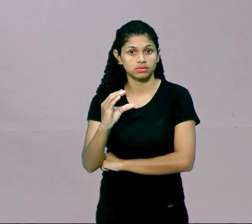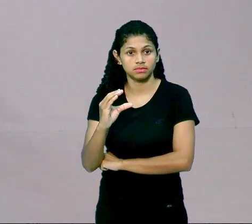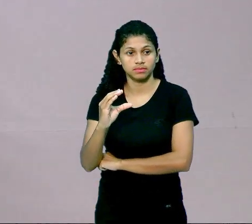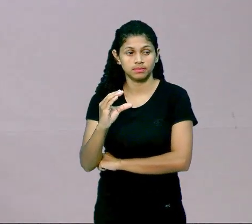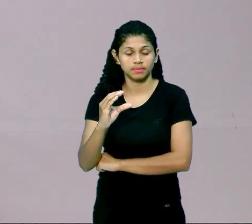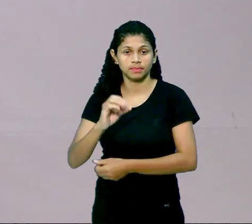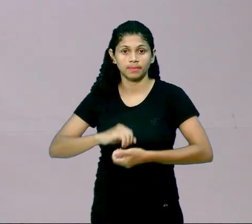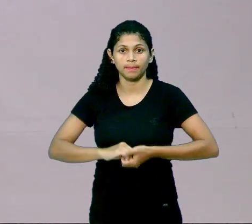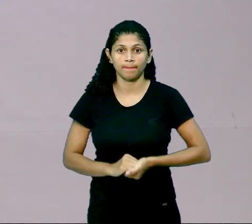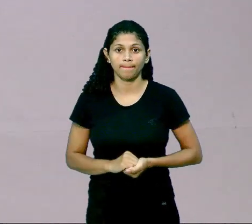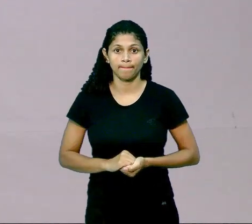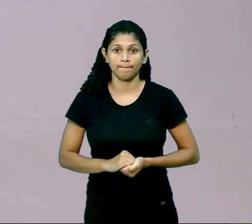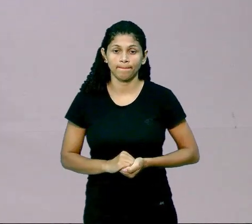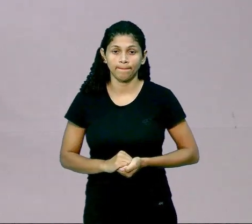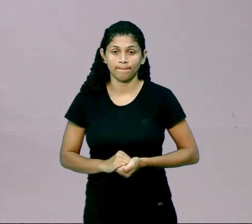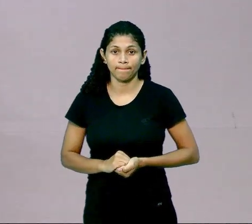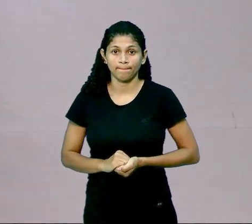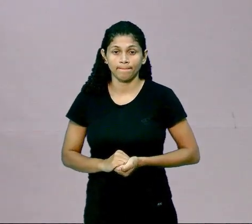C.